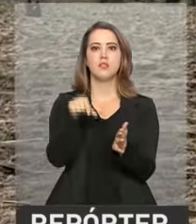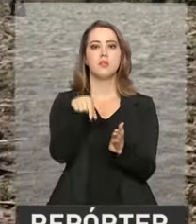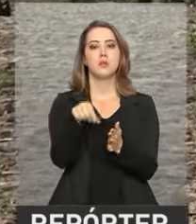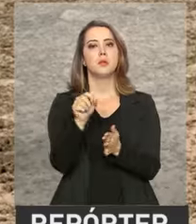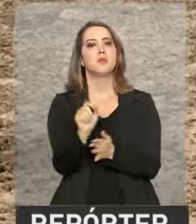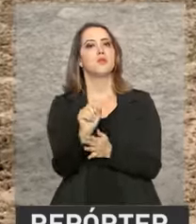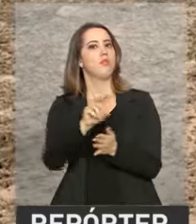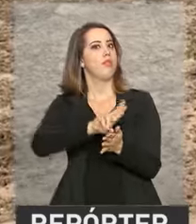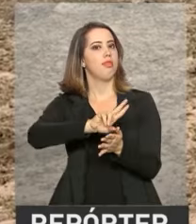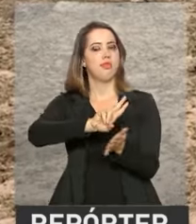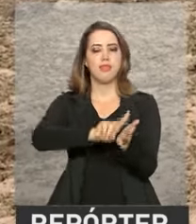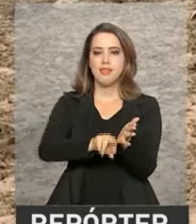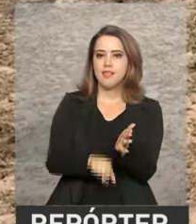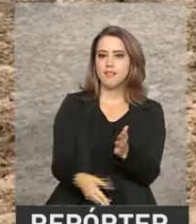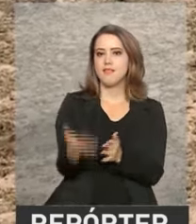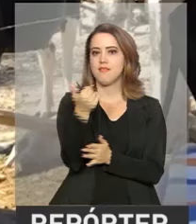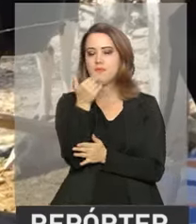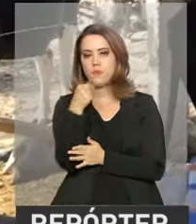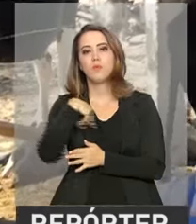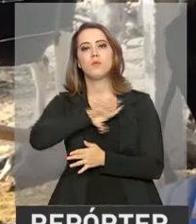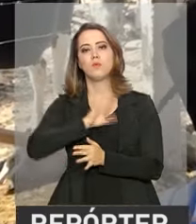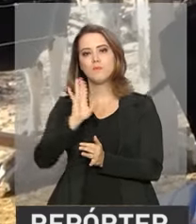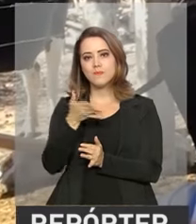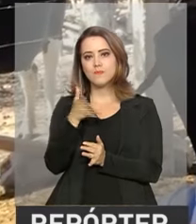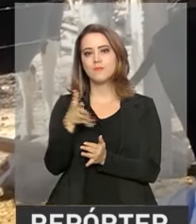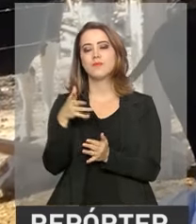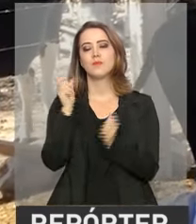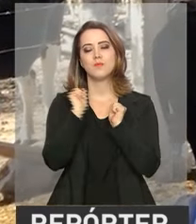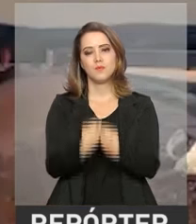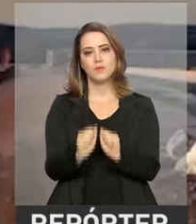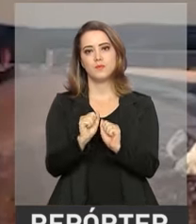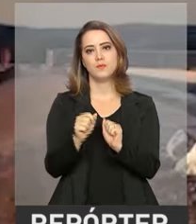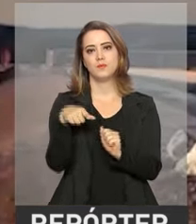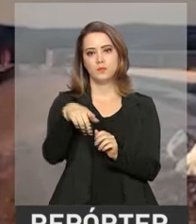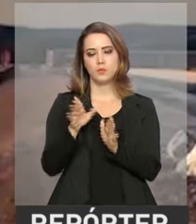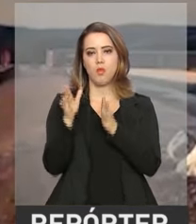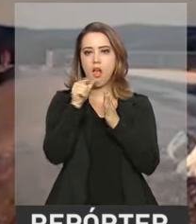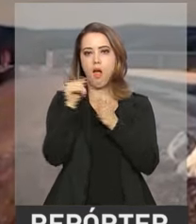Cebolinha, cenoura, tudo isso a gente está conseguindo através da água do Canal do Sertão.